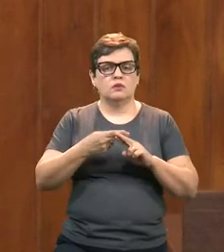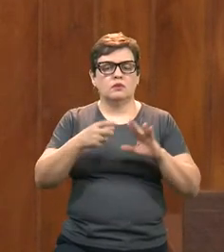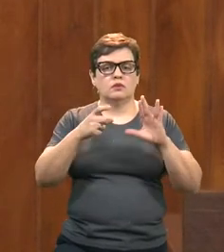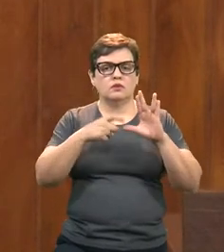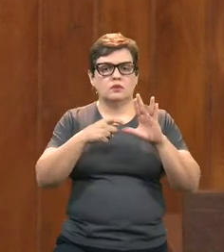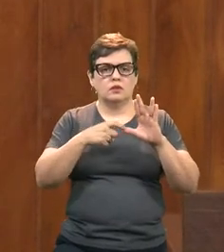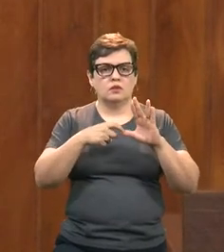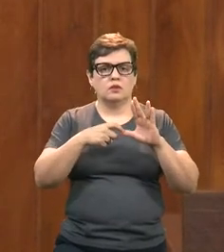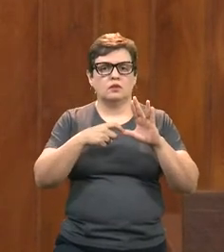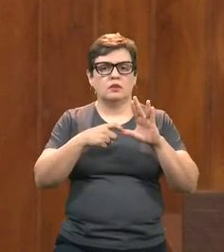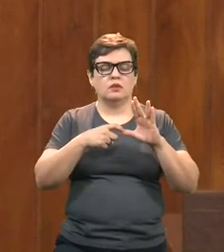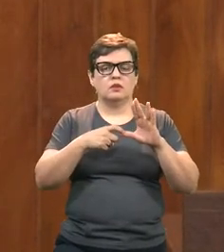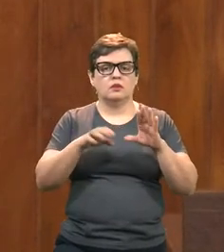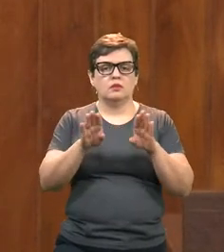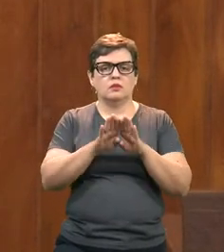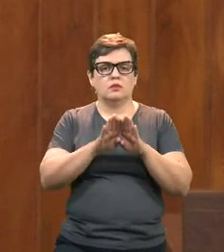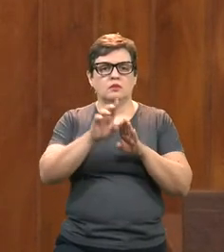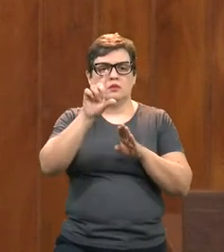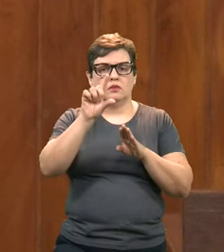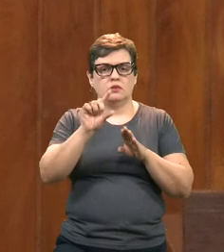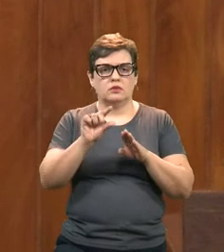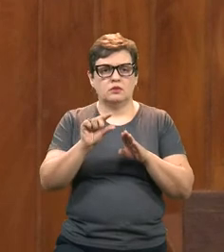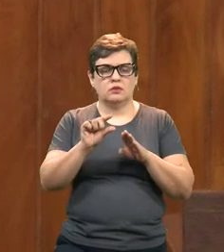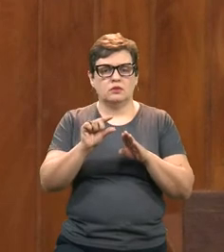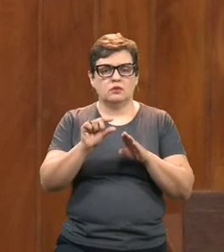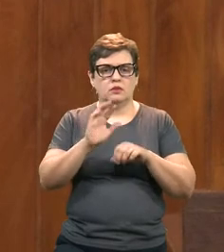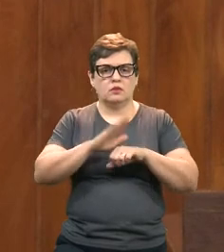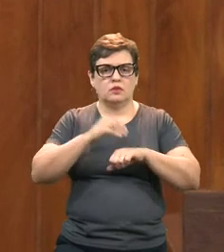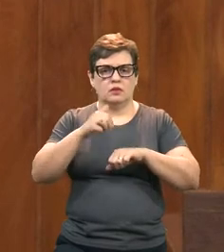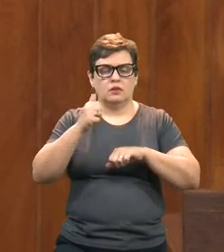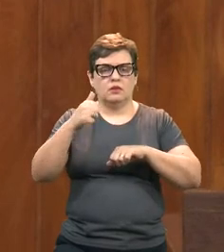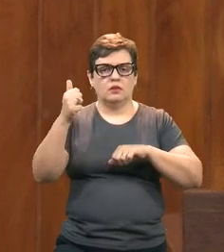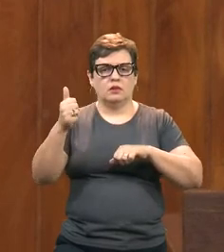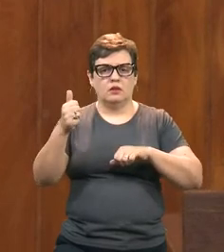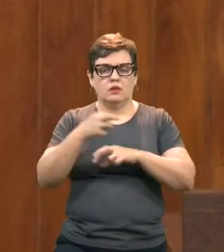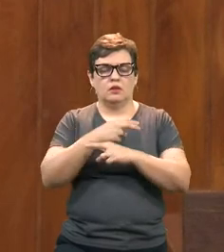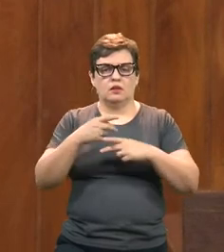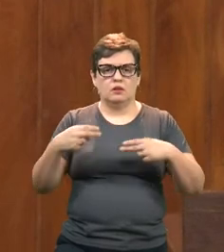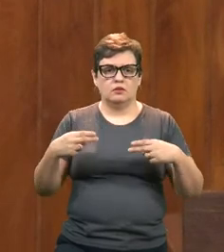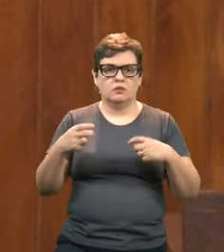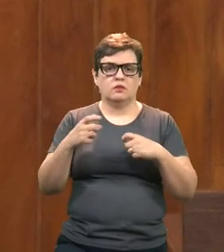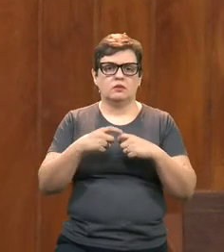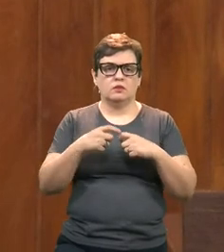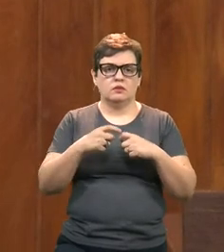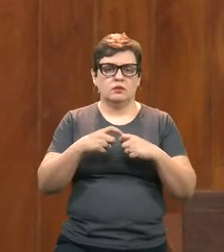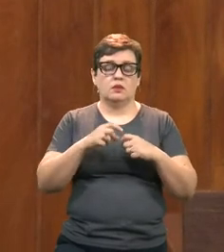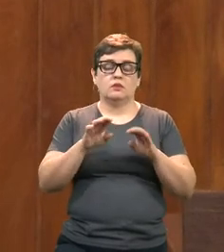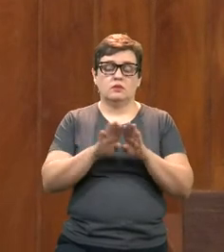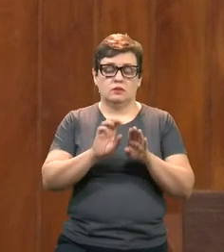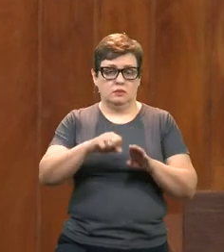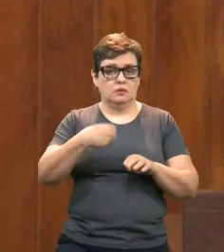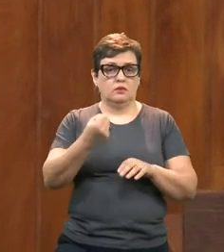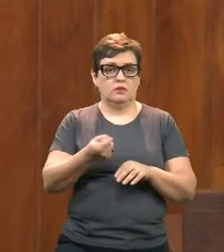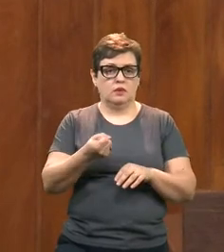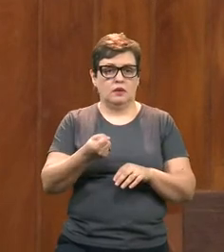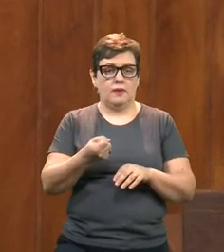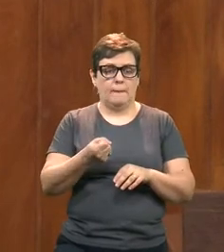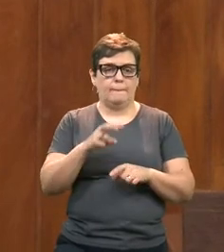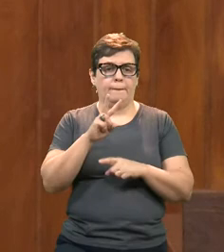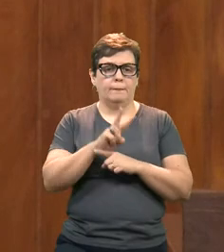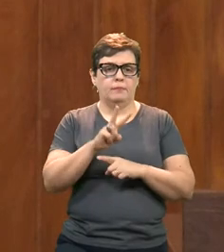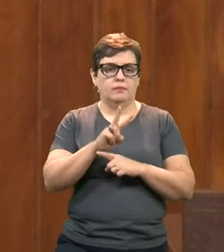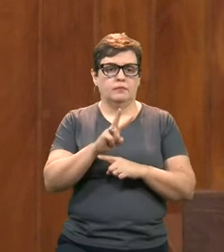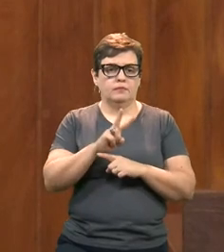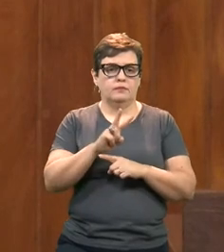no tratamento e alívio de condições médicas debilitantes ou de seus sintomas,